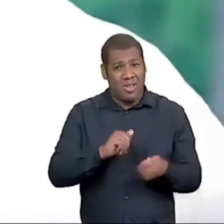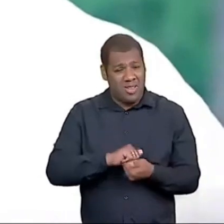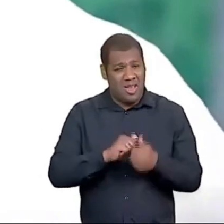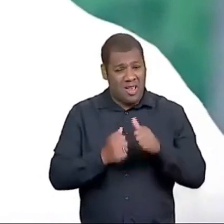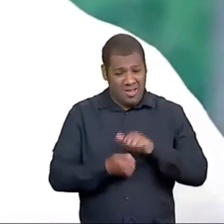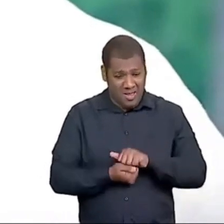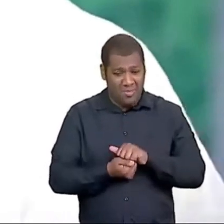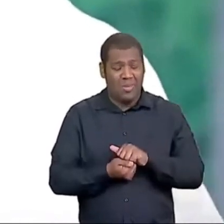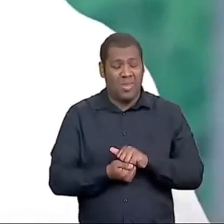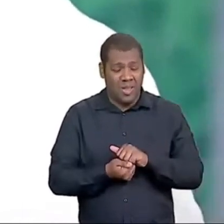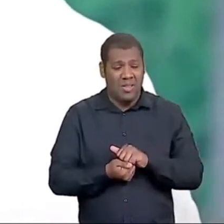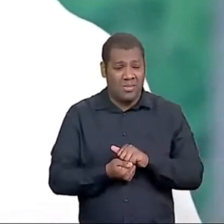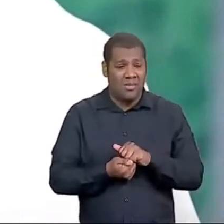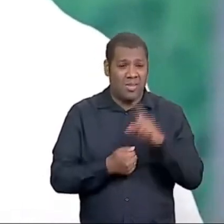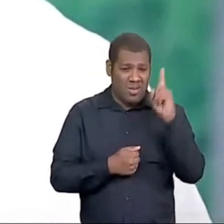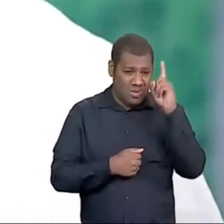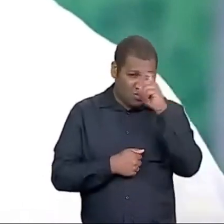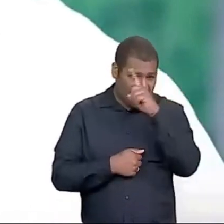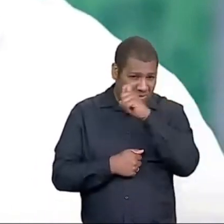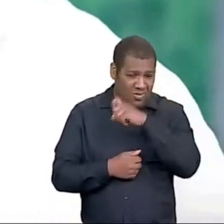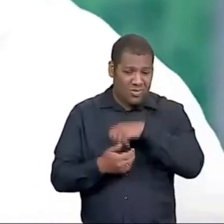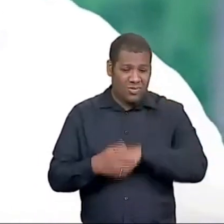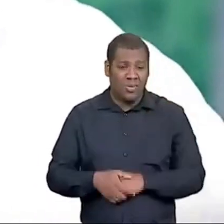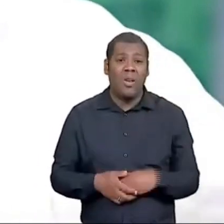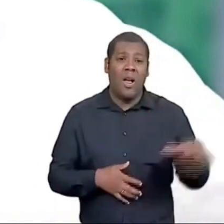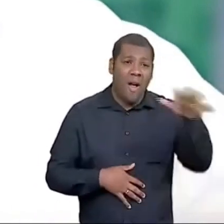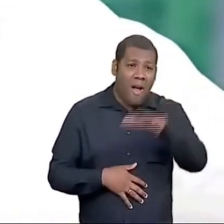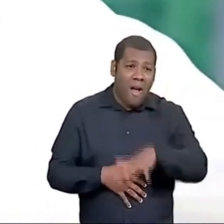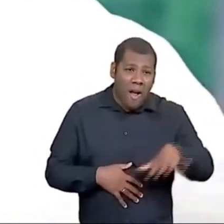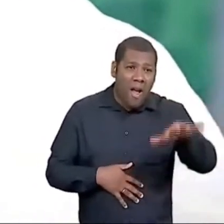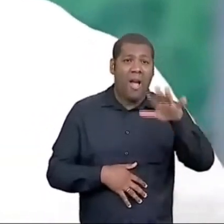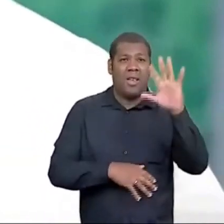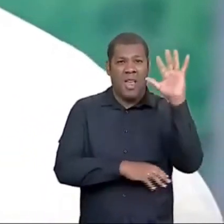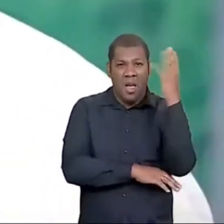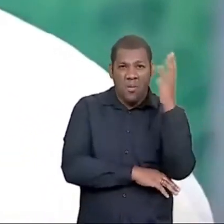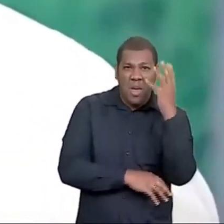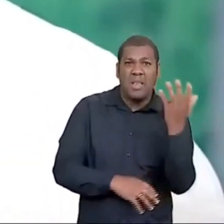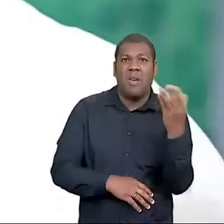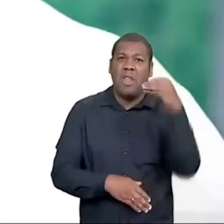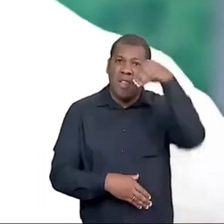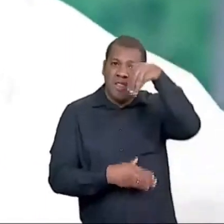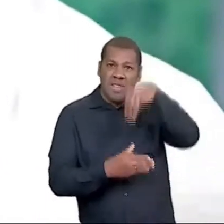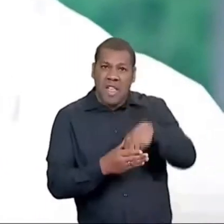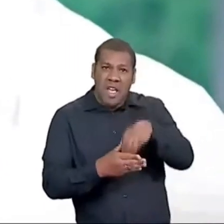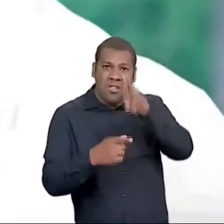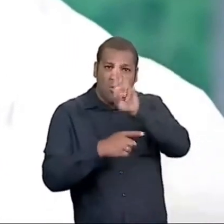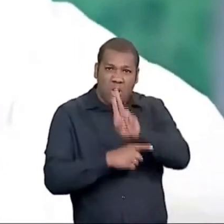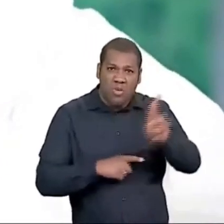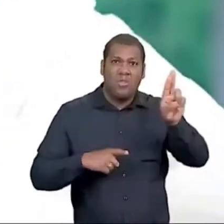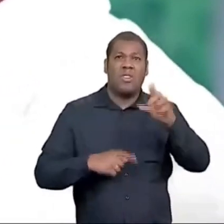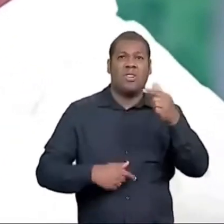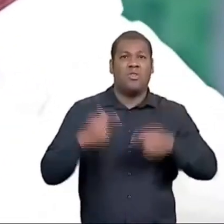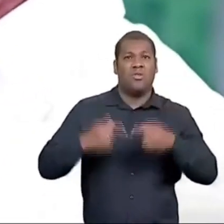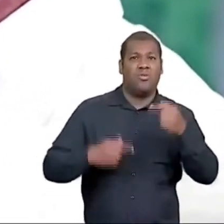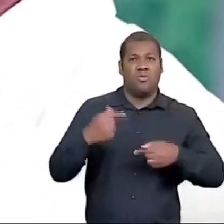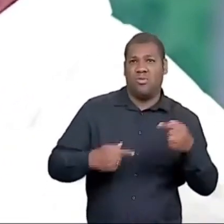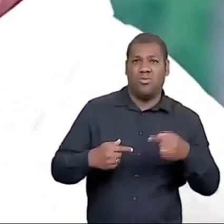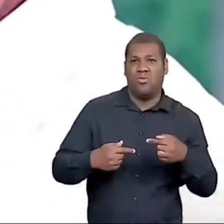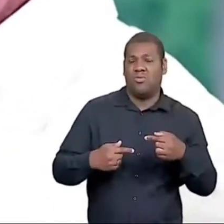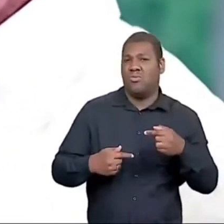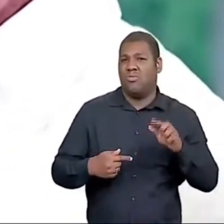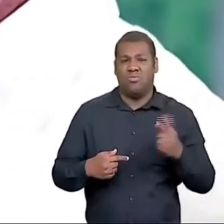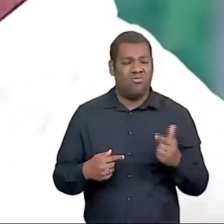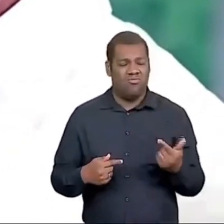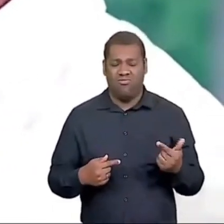não é mais uma questão que é discutida na universidade, que é discutida por intelectuais, que é discutida por especialistas. Não. A